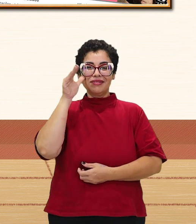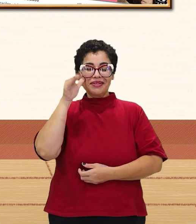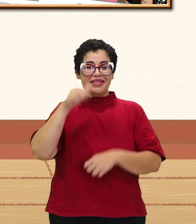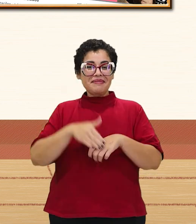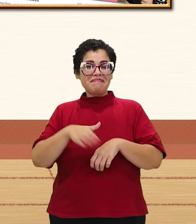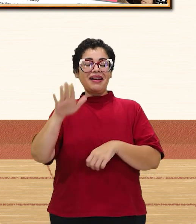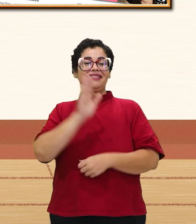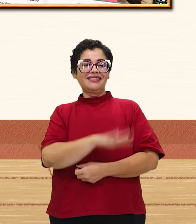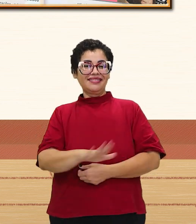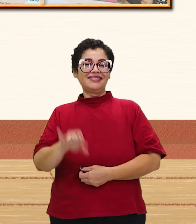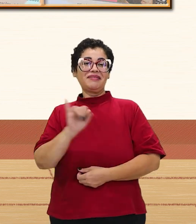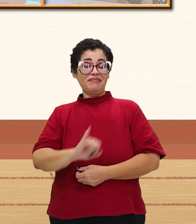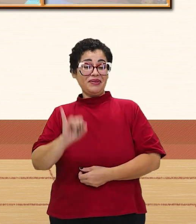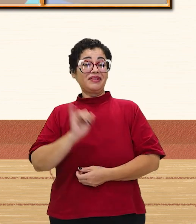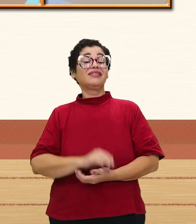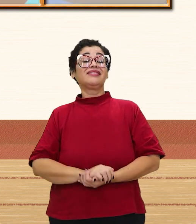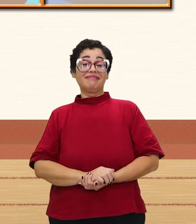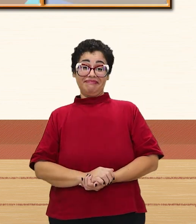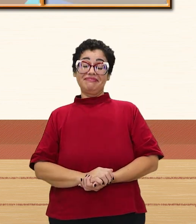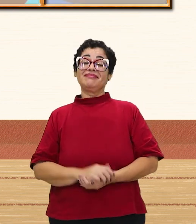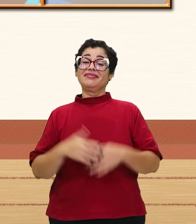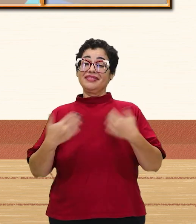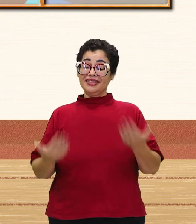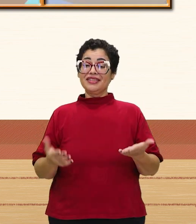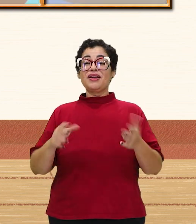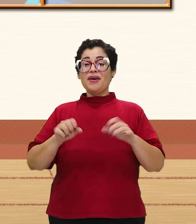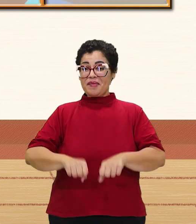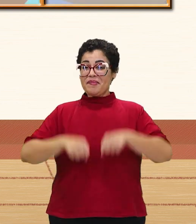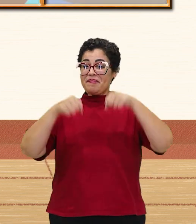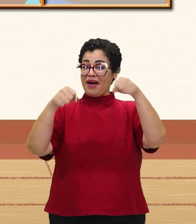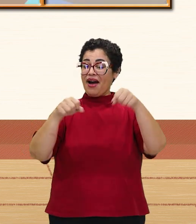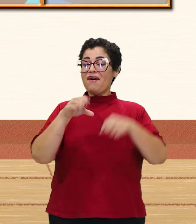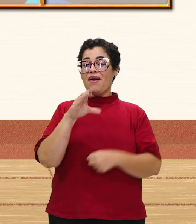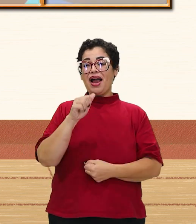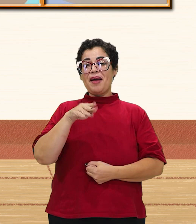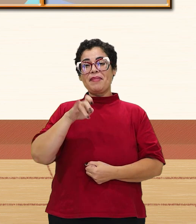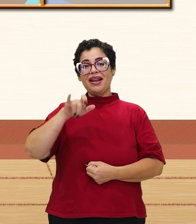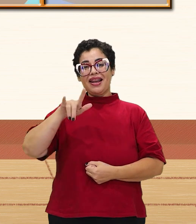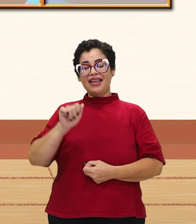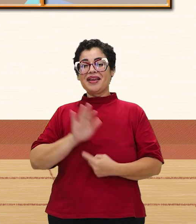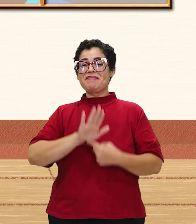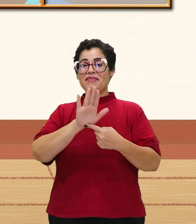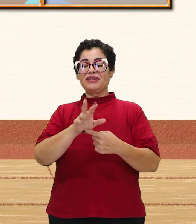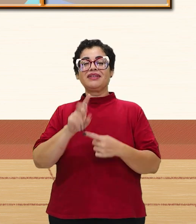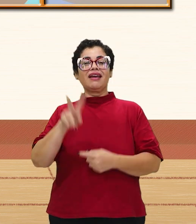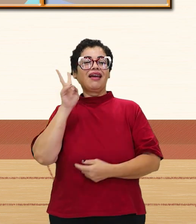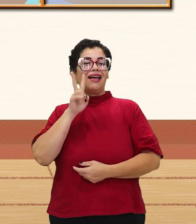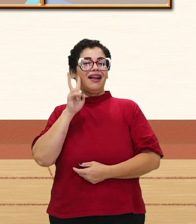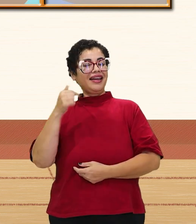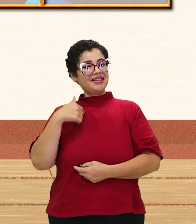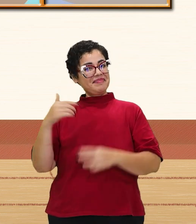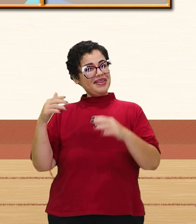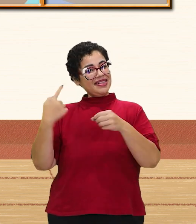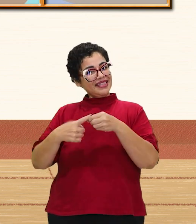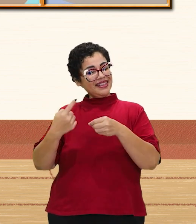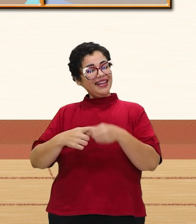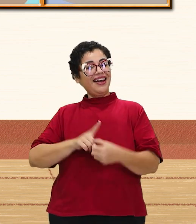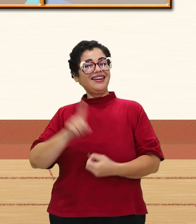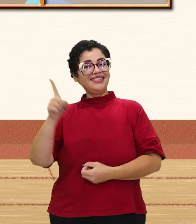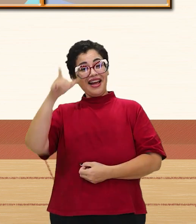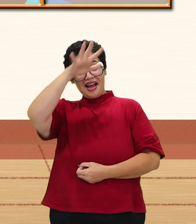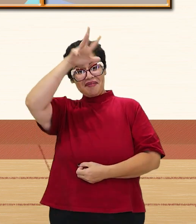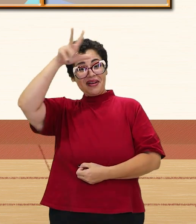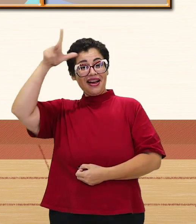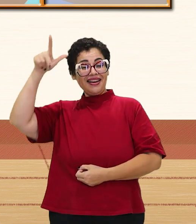mais a curiosidade das crianças. E é isso que a turma do Baú da Camilinha vai nos apresentar. Uma lenda da minha terra, viu, Beto? Uma